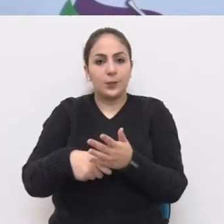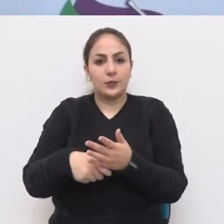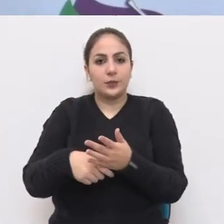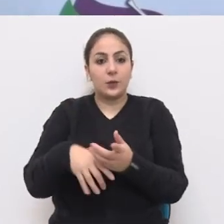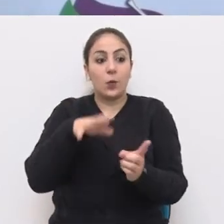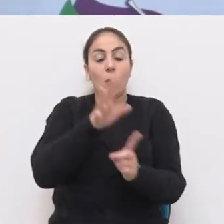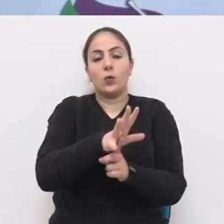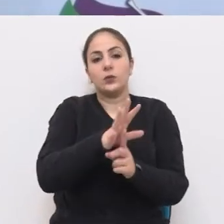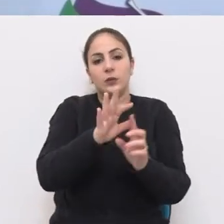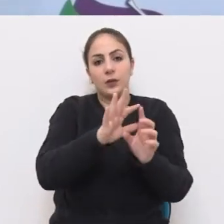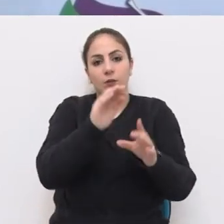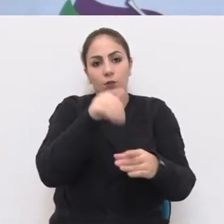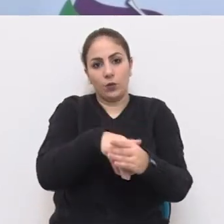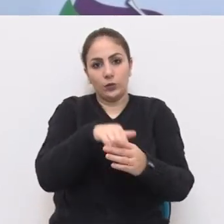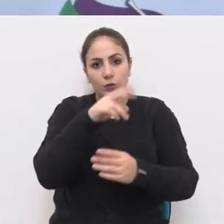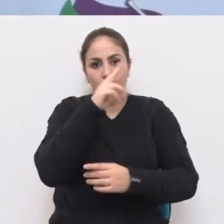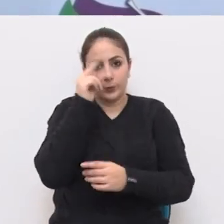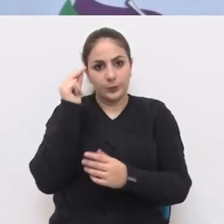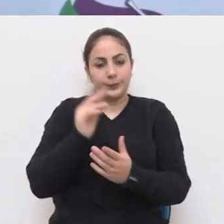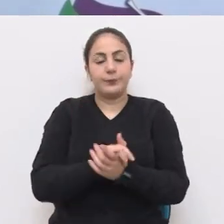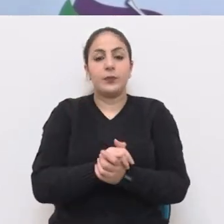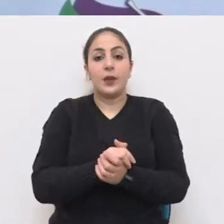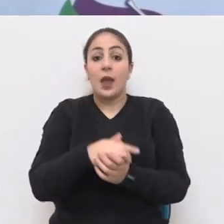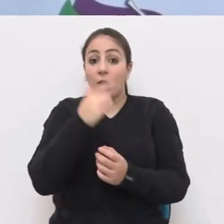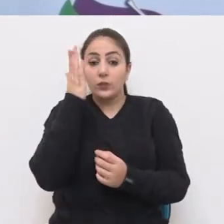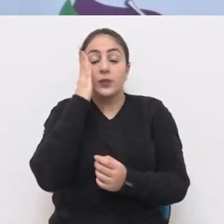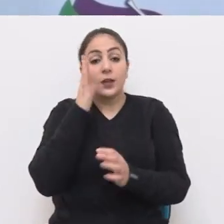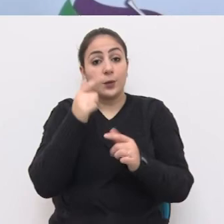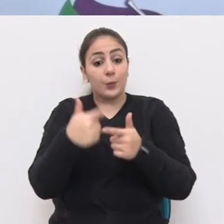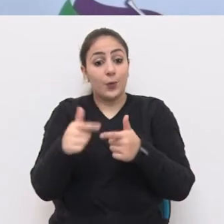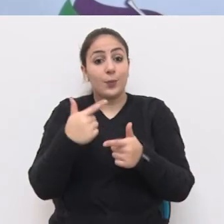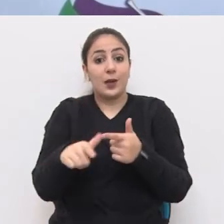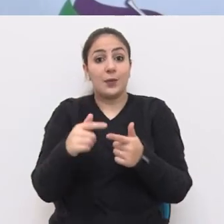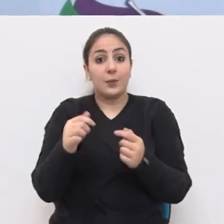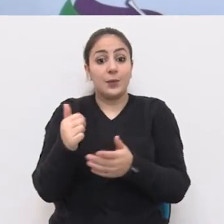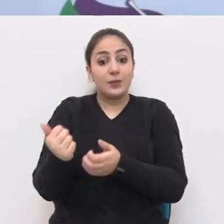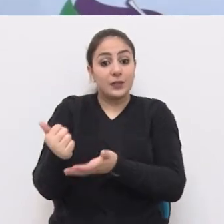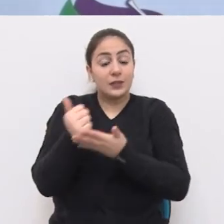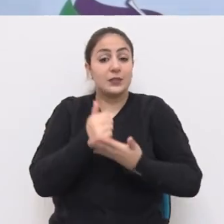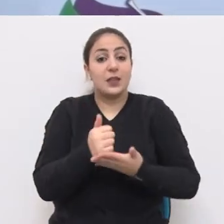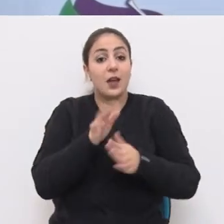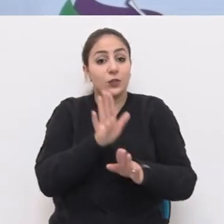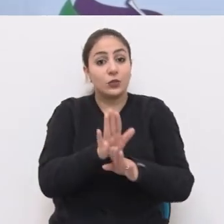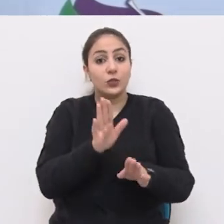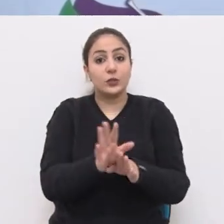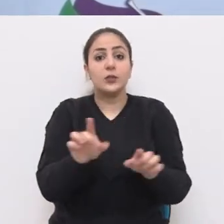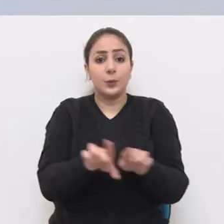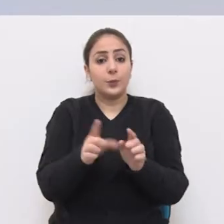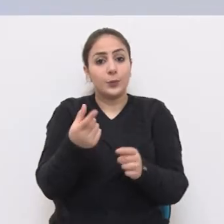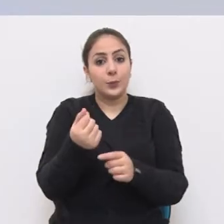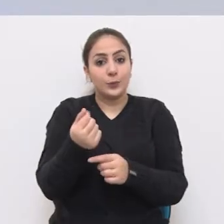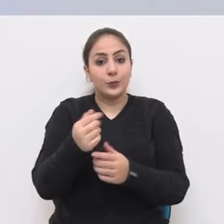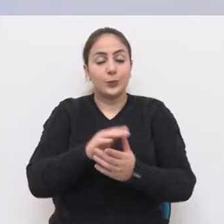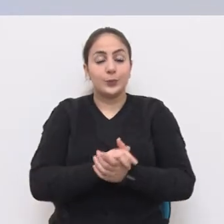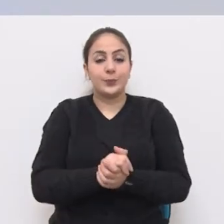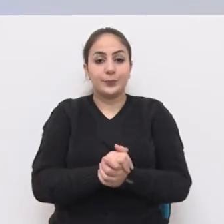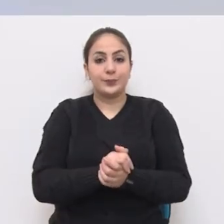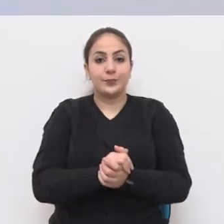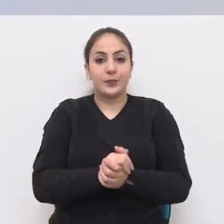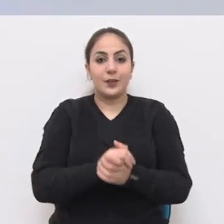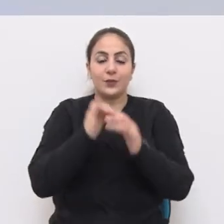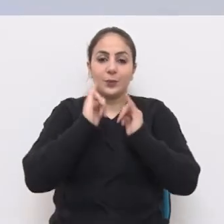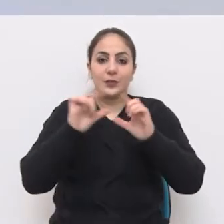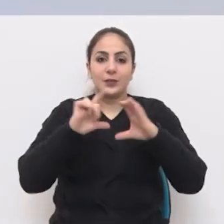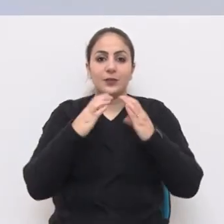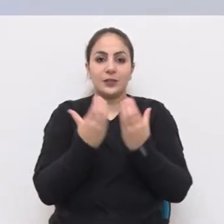algum grande problema para nós, mas é um projeto que vai trazer benefício tanto para os cofres públicos do município. E o Jornal da